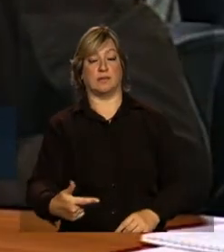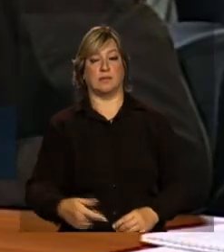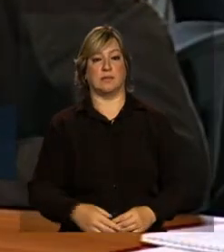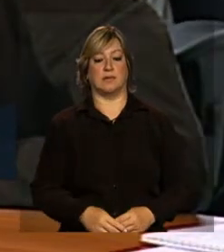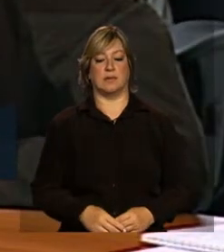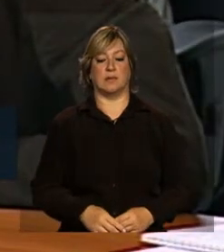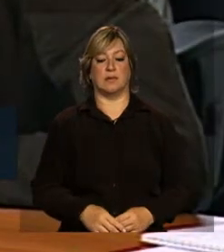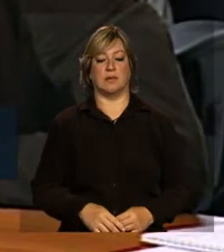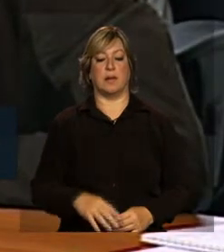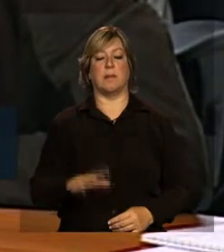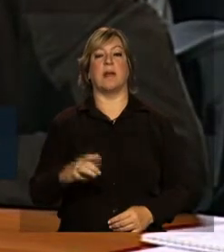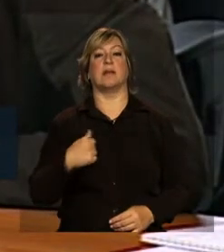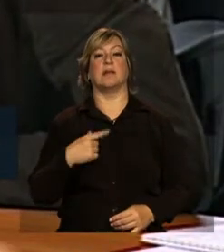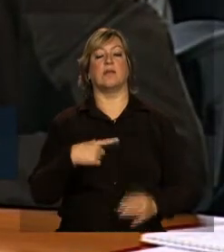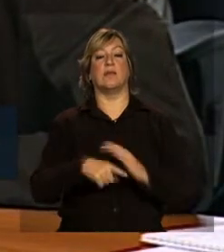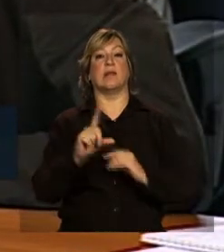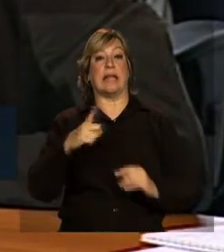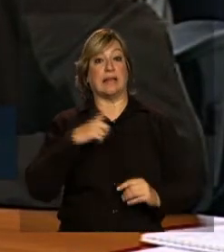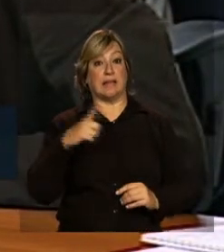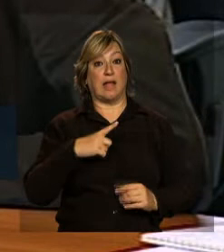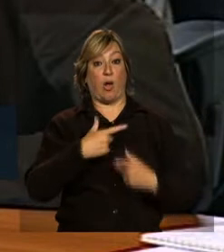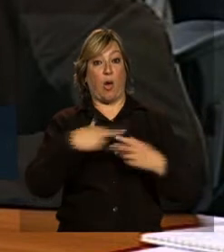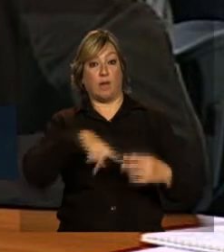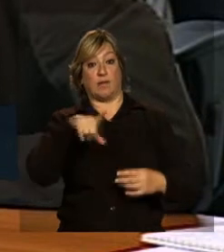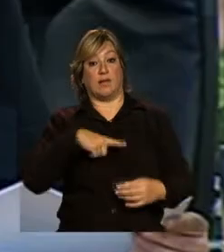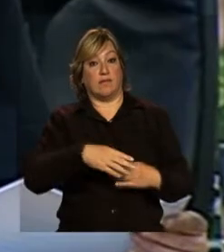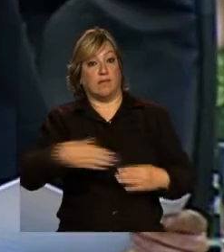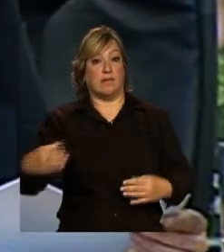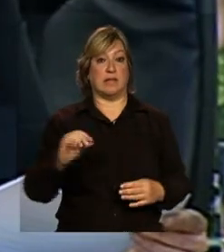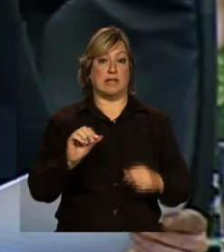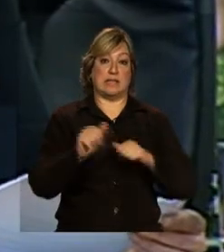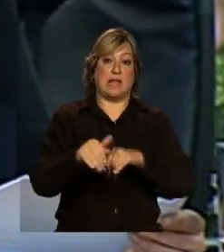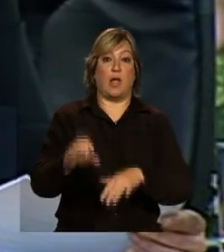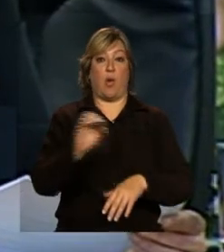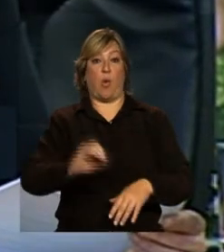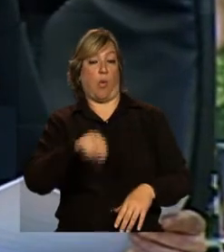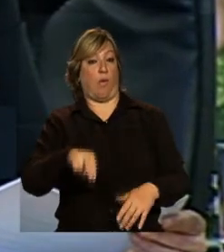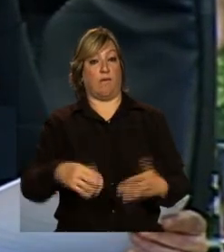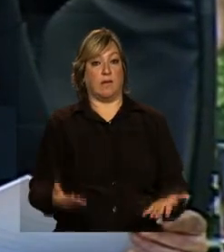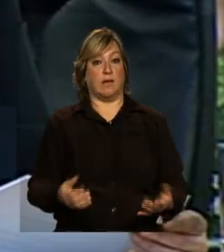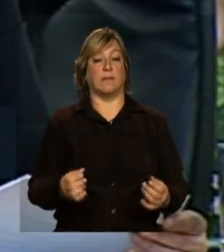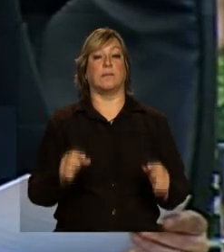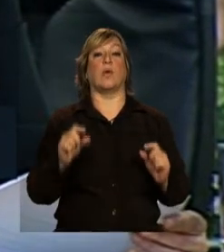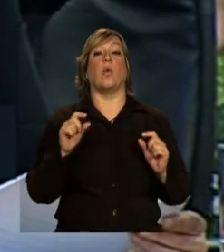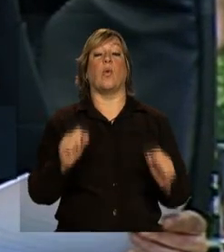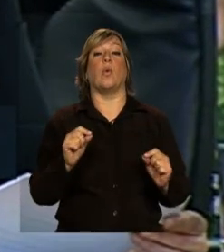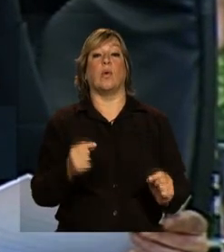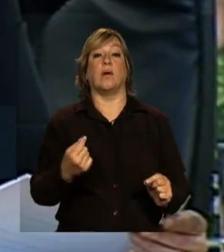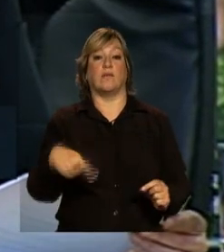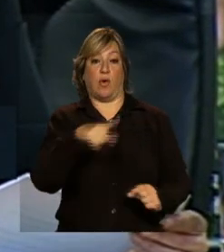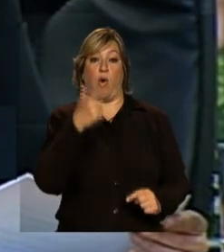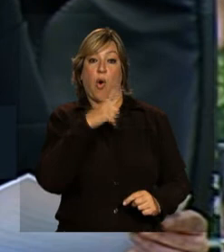eu complementaria, ministra, tem coisas que vocês estão prevendo para setembro, outubro, novembro. Então, essa vocês já conseguem prever o que vocês não vão conseguir atingir,